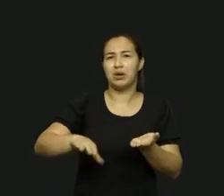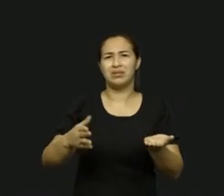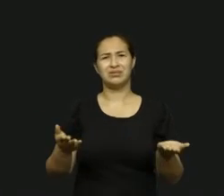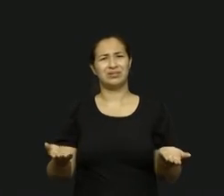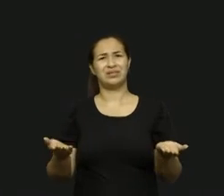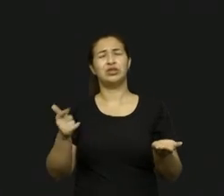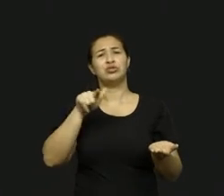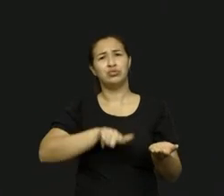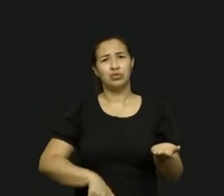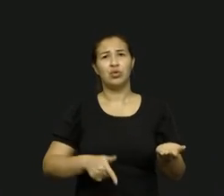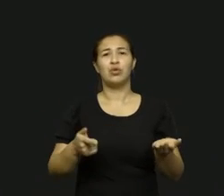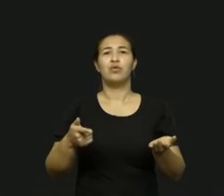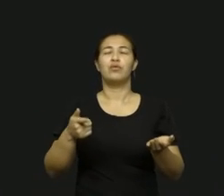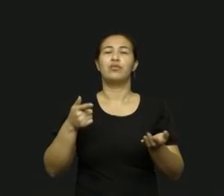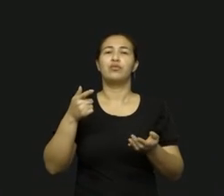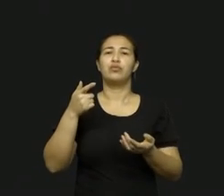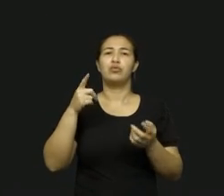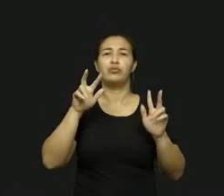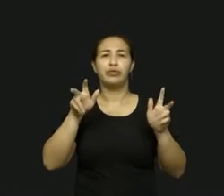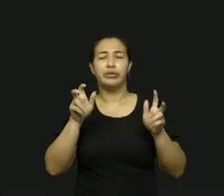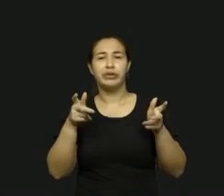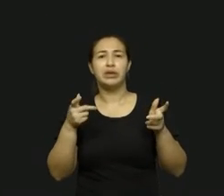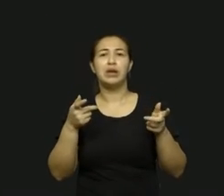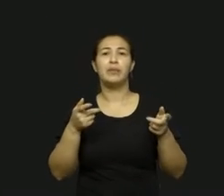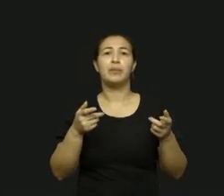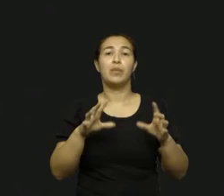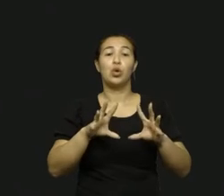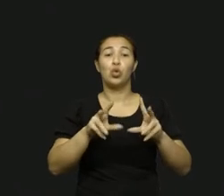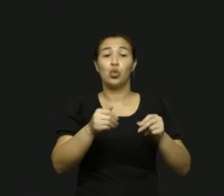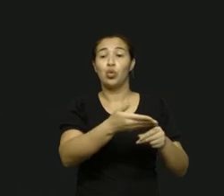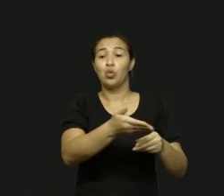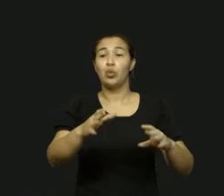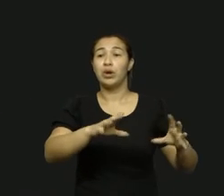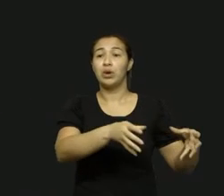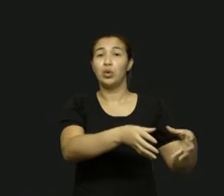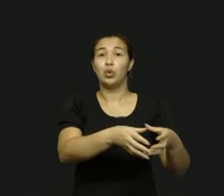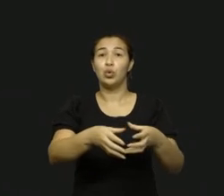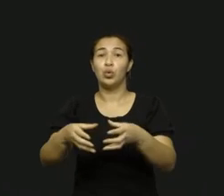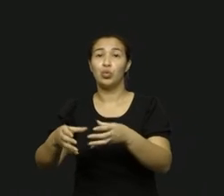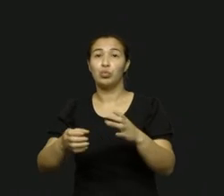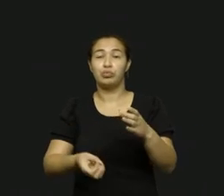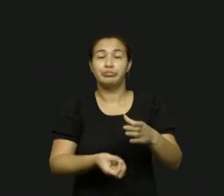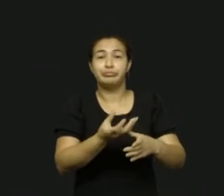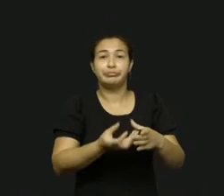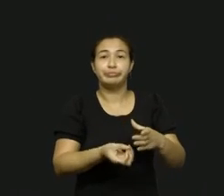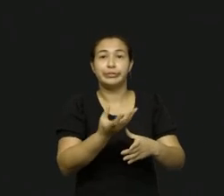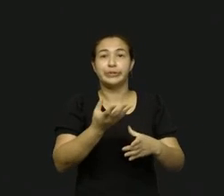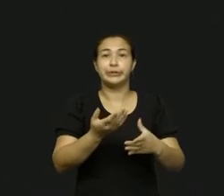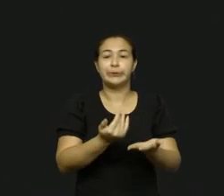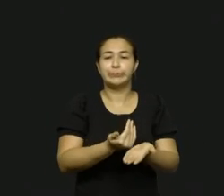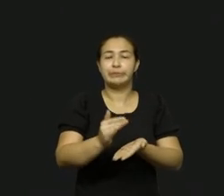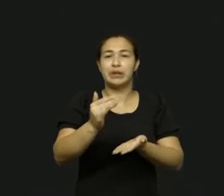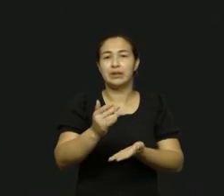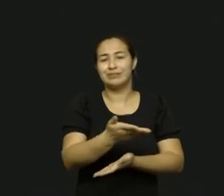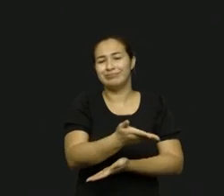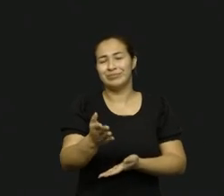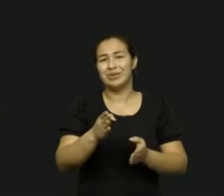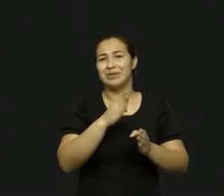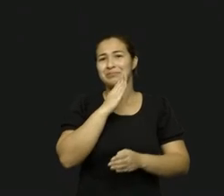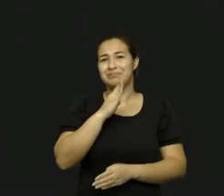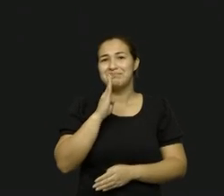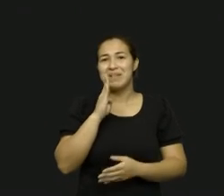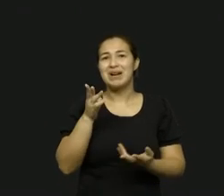nesse ponto, vamos deixar toda uma cadeia produtiva de fora, o setor de bares e restaurantes. Eu